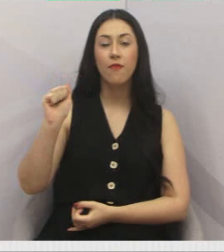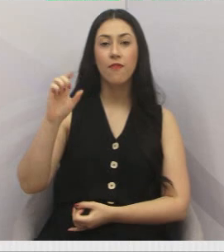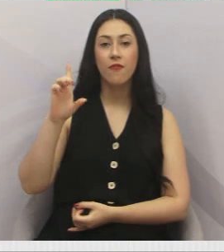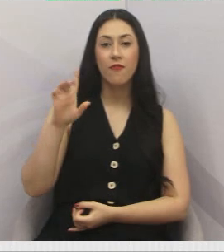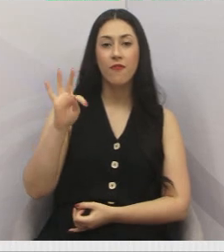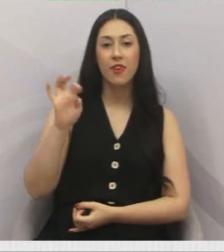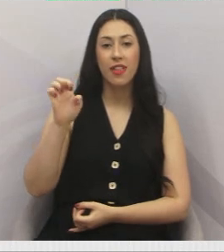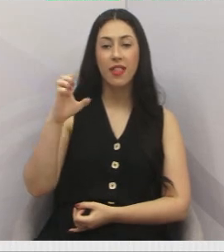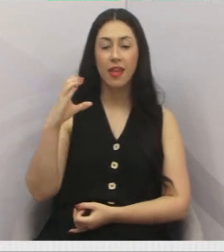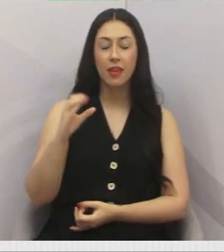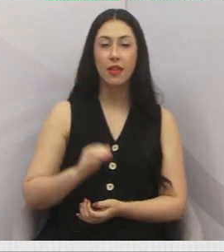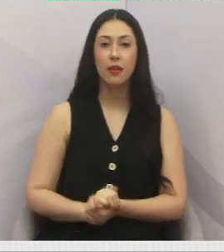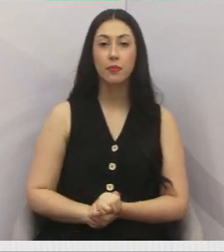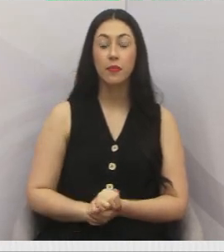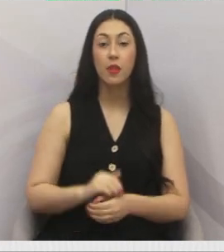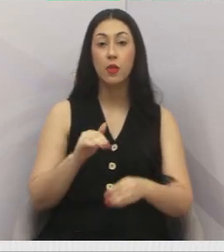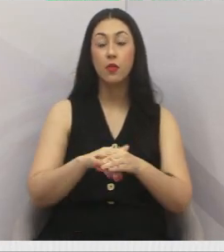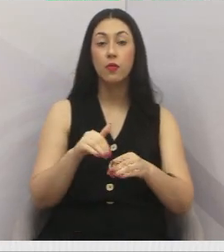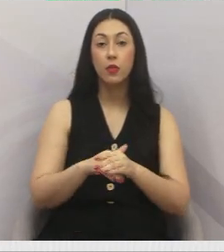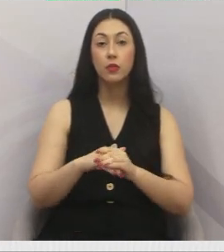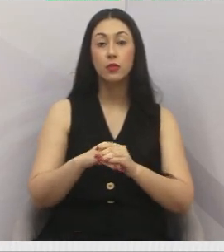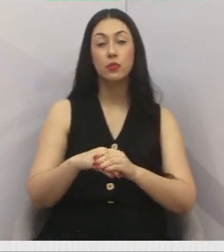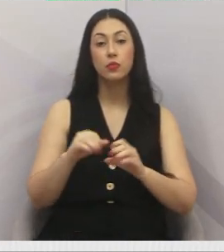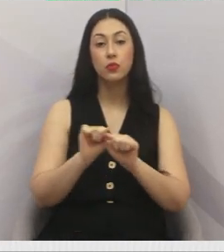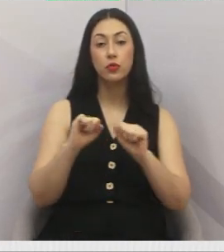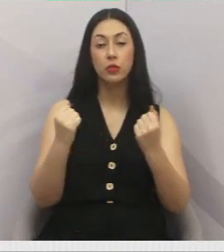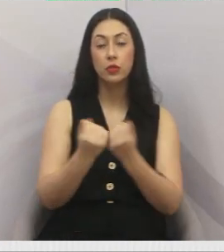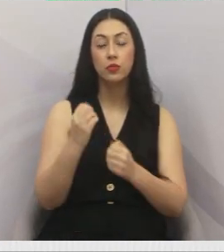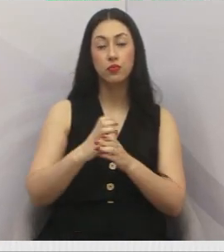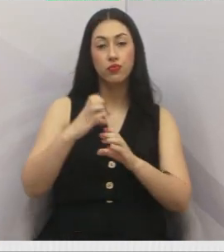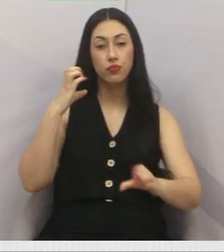Sociedade Civil, um voto Associação dos Engenheiros e Arquitetos.